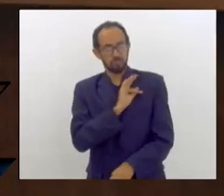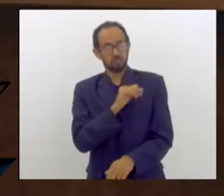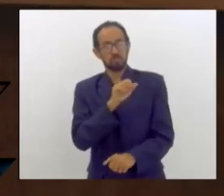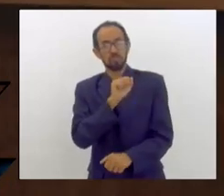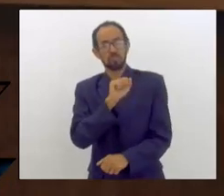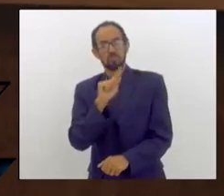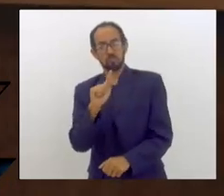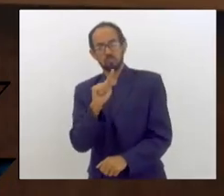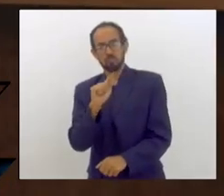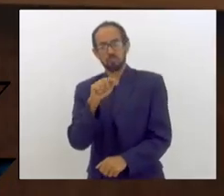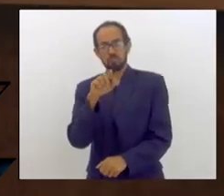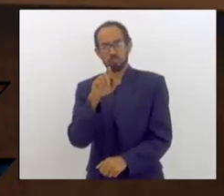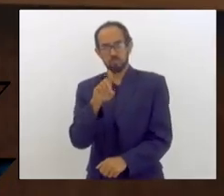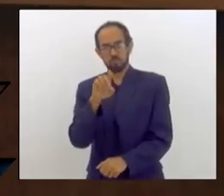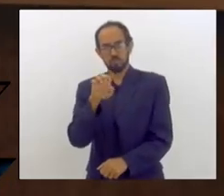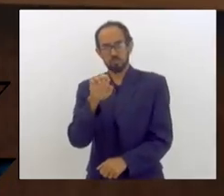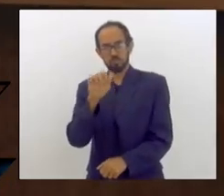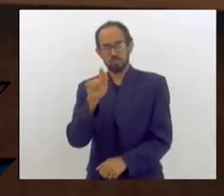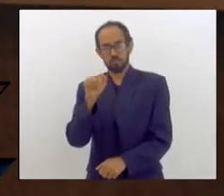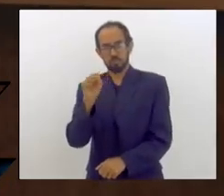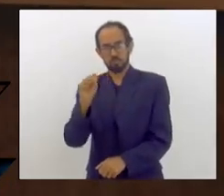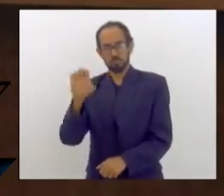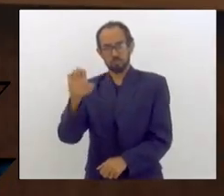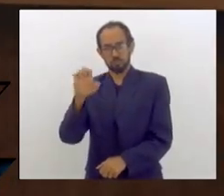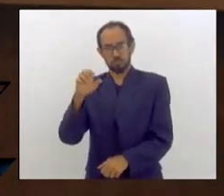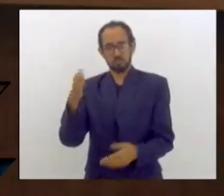do DEGAS. Deputada Tia Ju, hoje mesmo eu